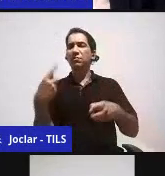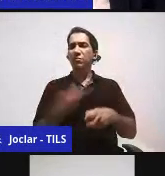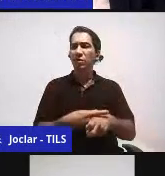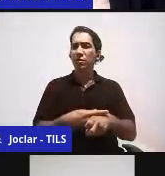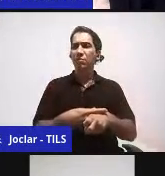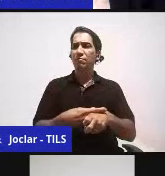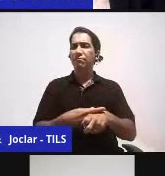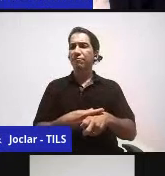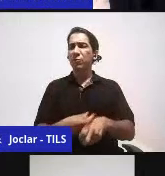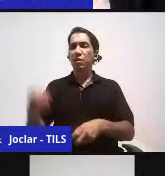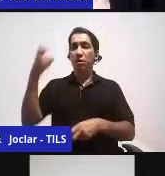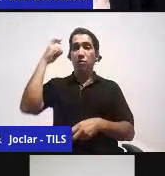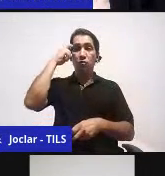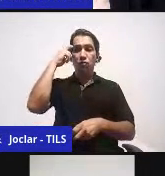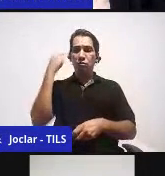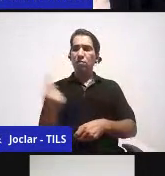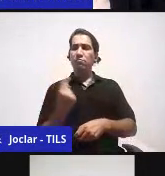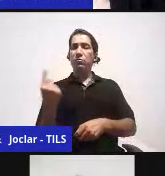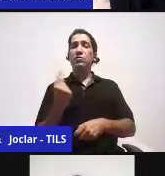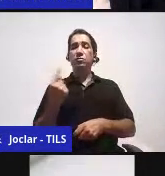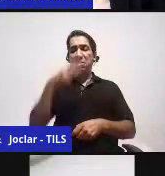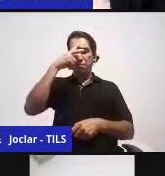privilegia o... Né,